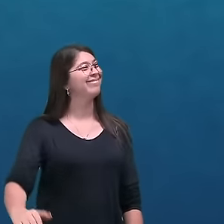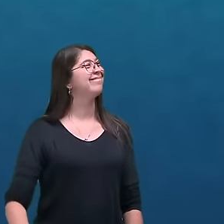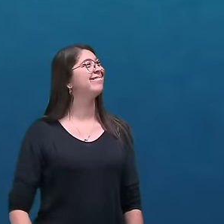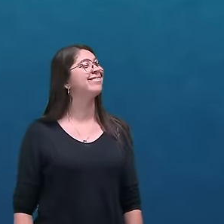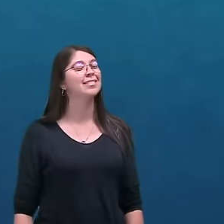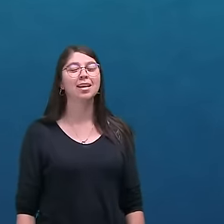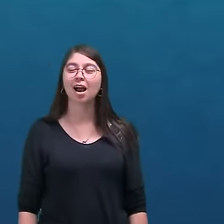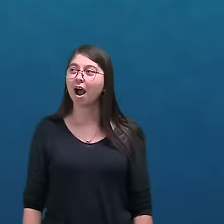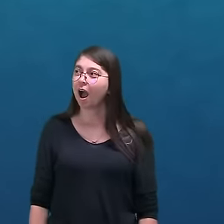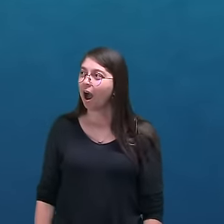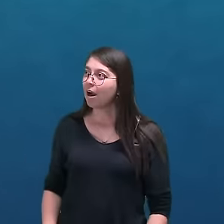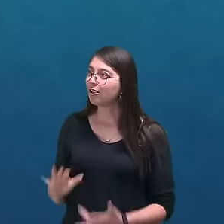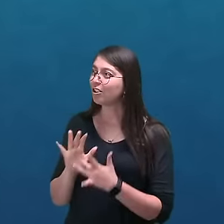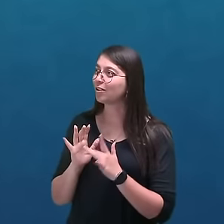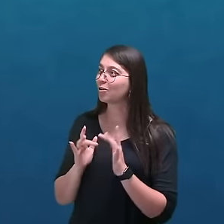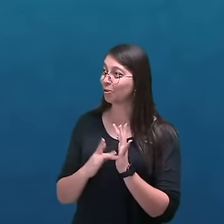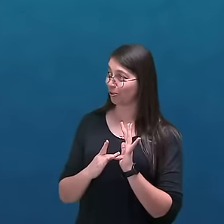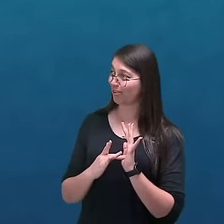Eu falei: Jesus,